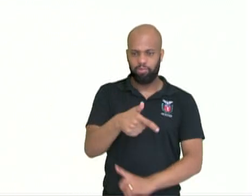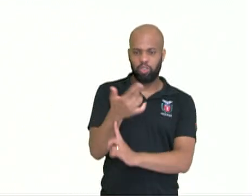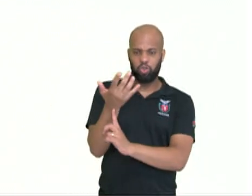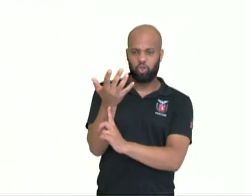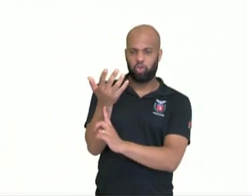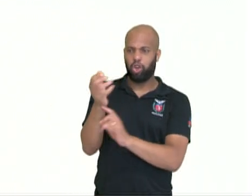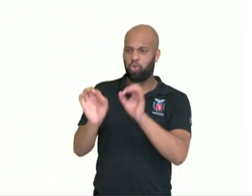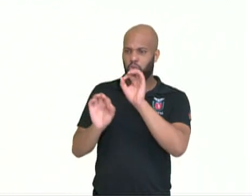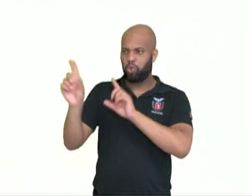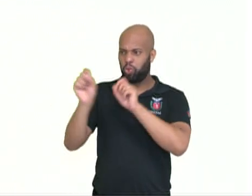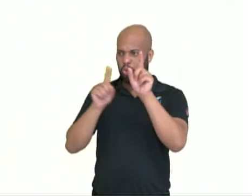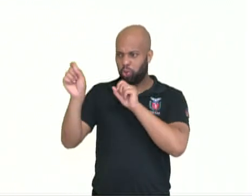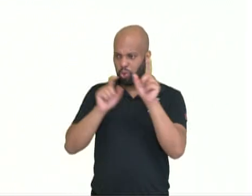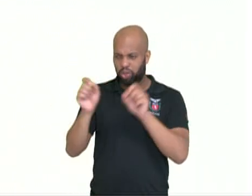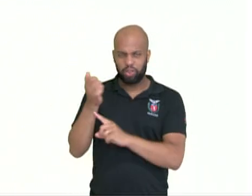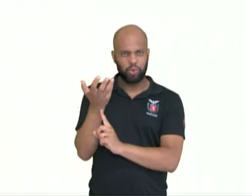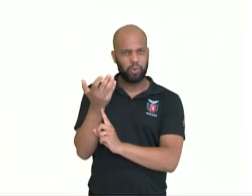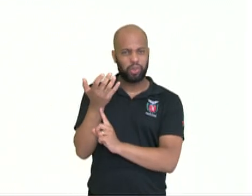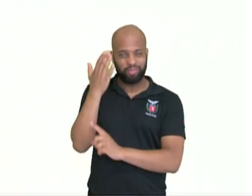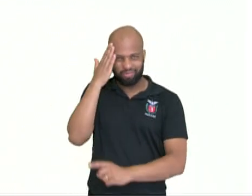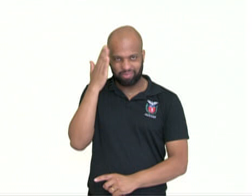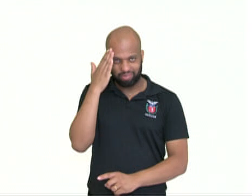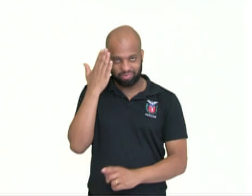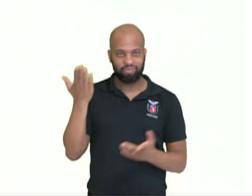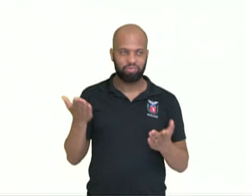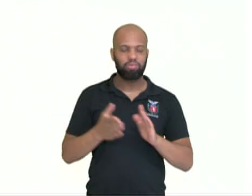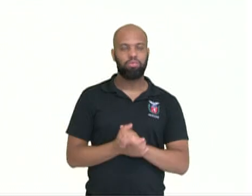faísquinhas dos sparklers, daquela vela.